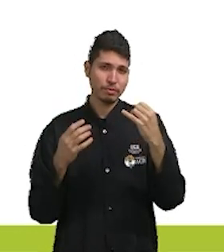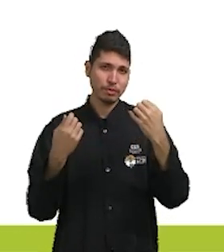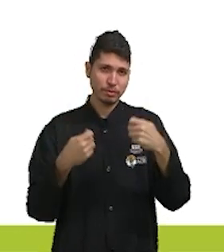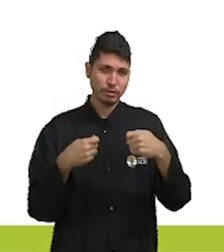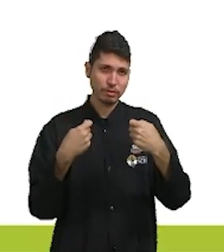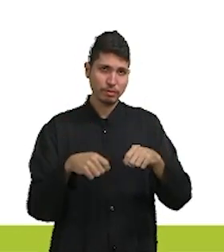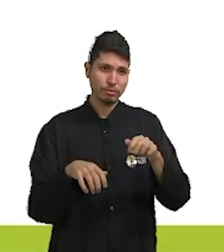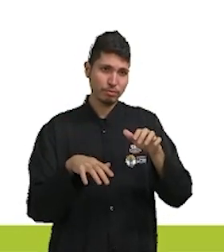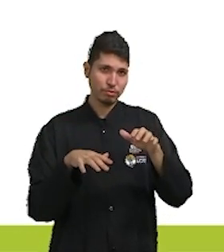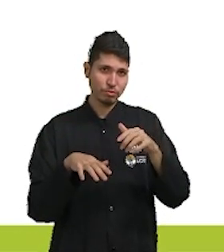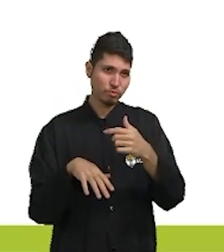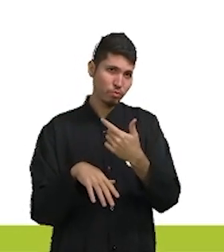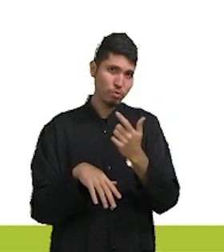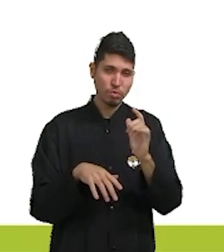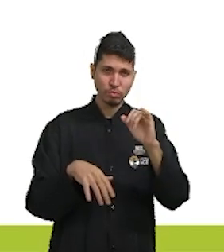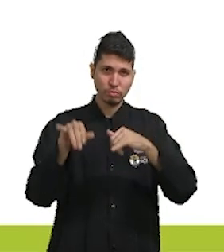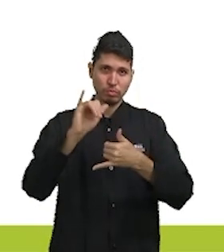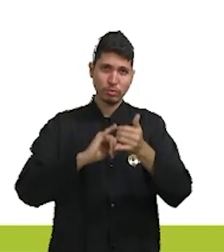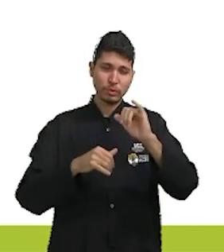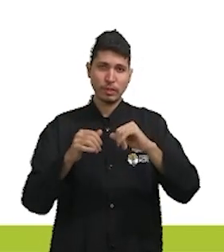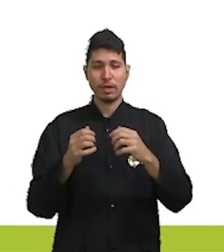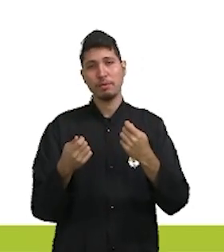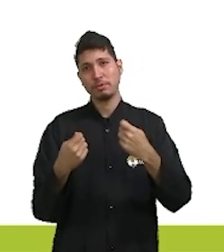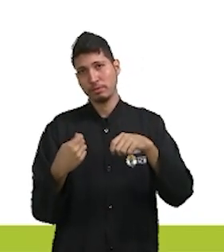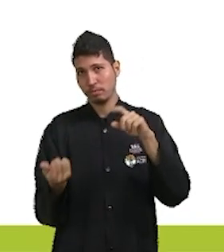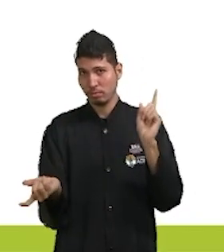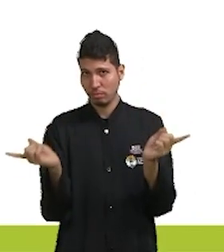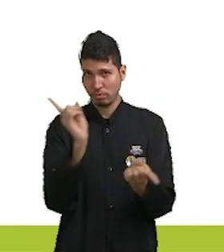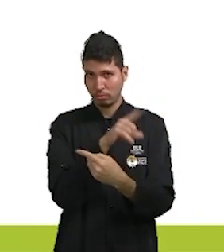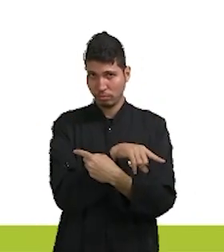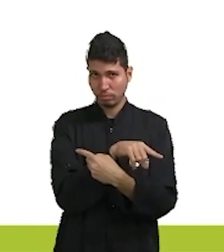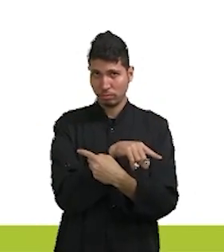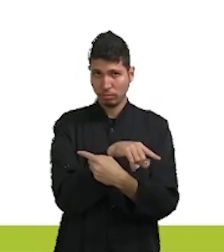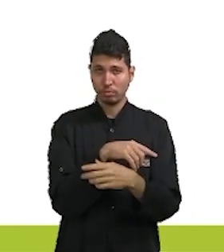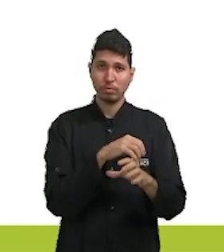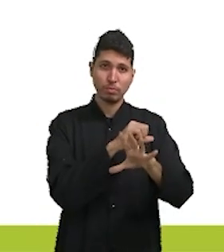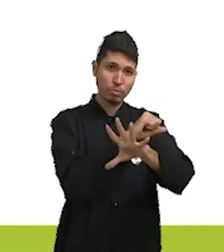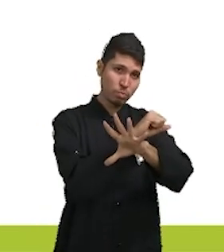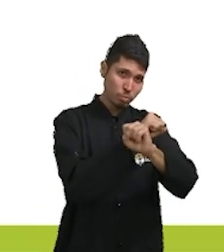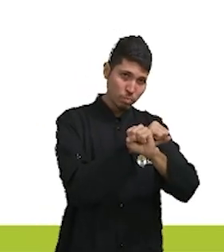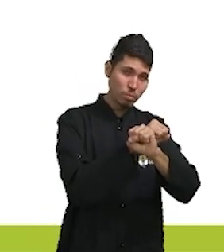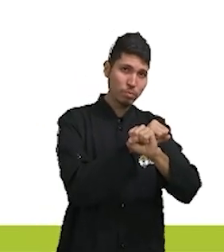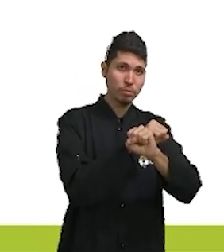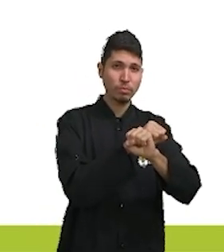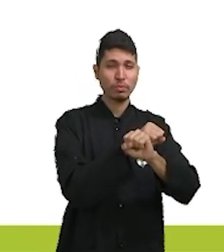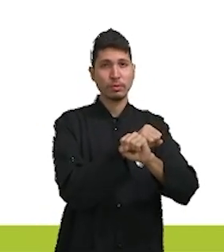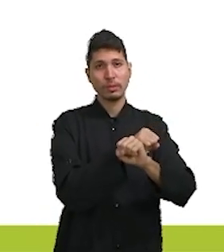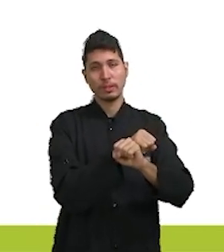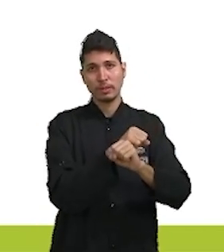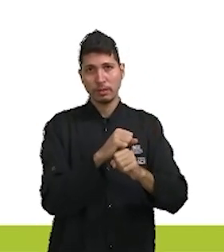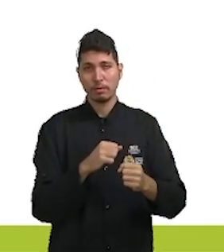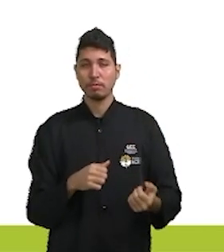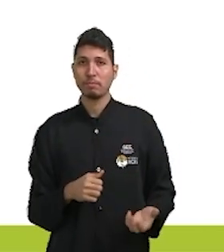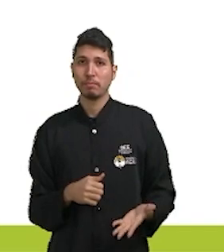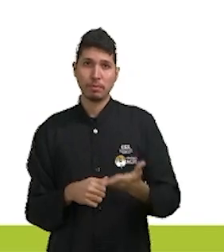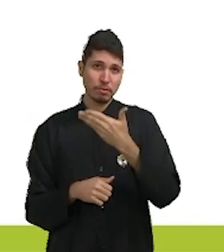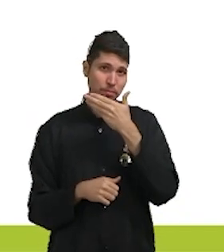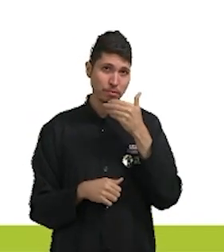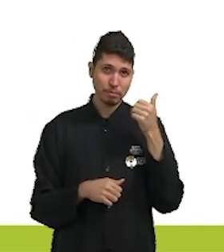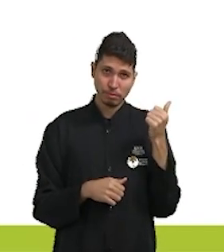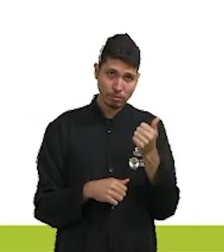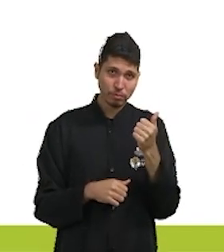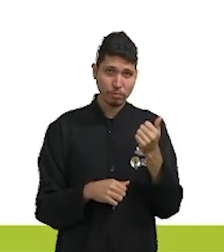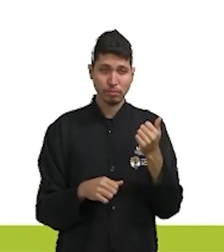é necessário ter uma reação oposta, a reação de oxidação. Para ter uma maior eficiência aí no